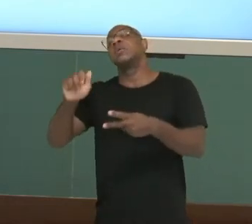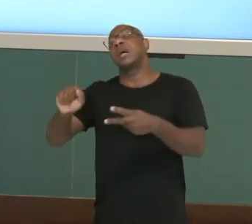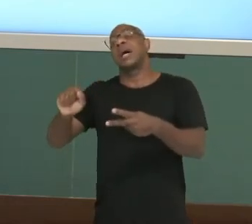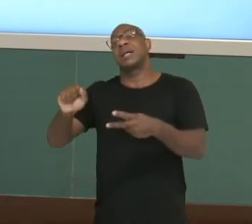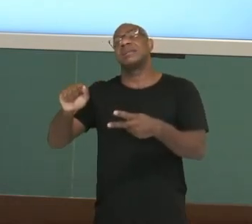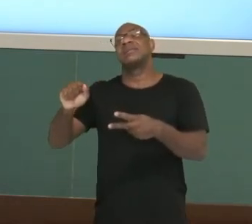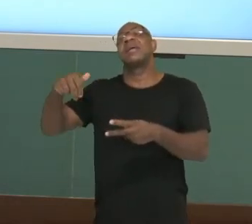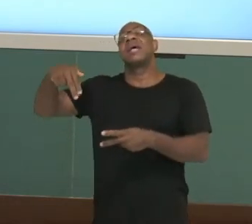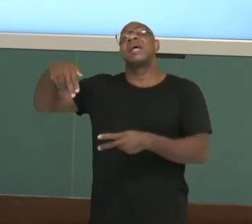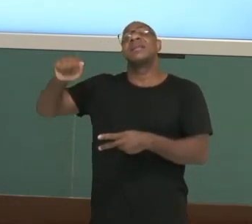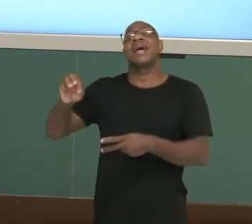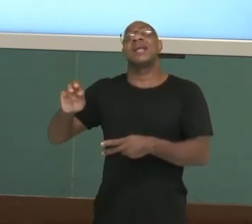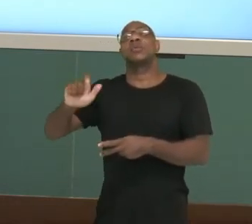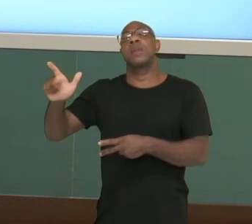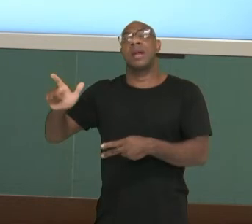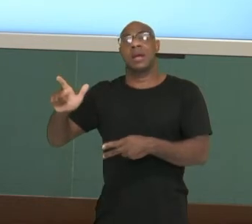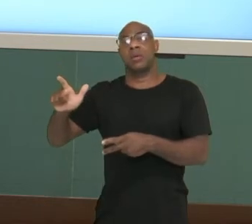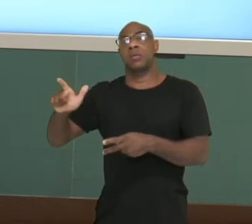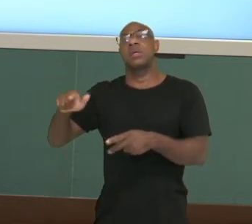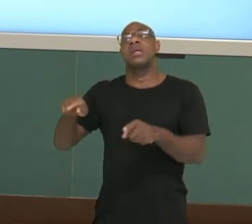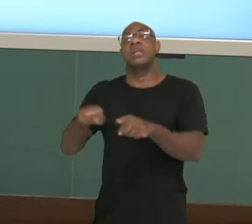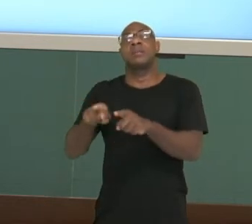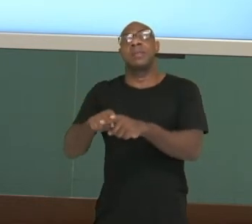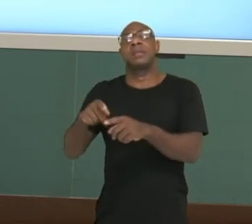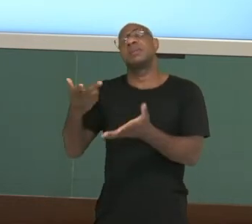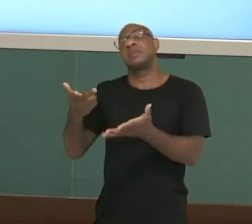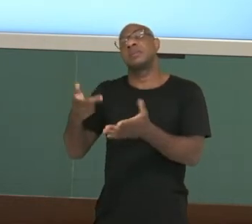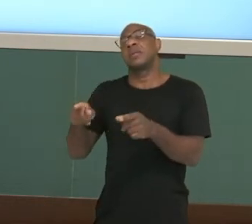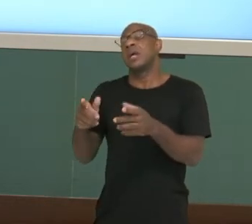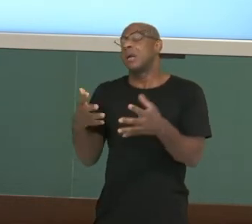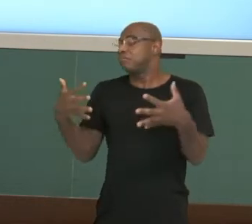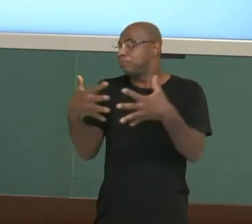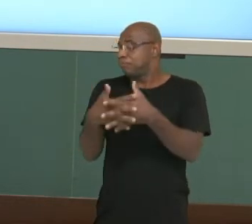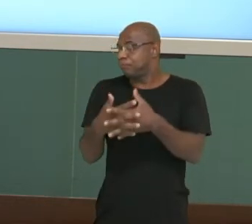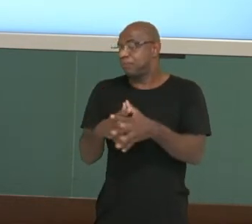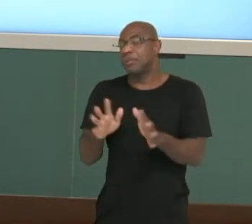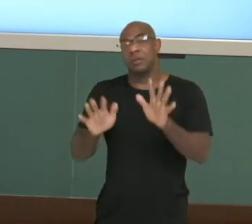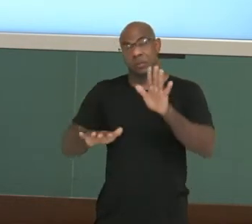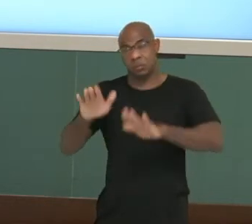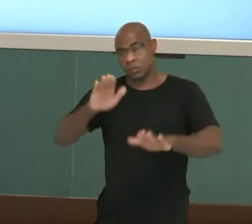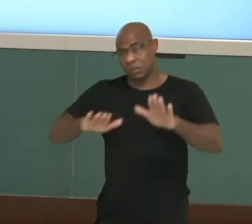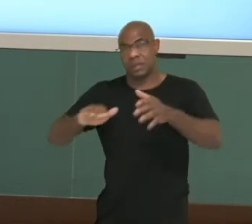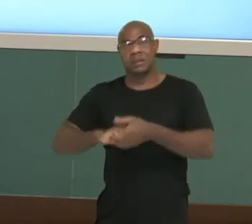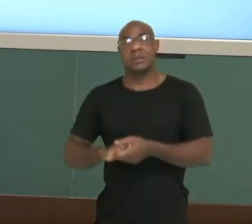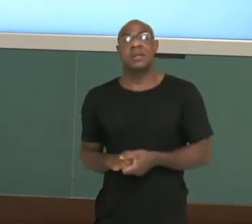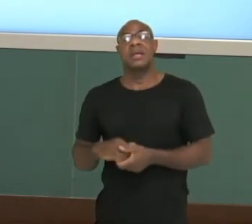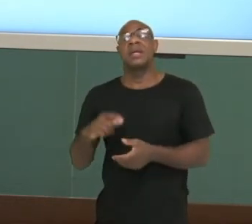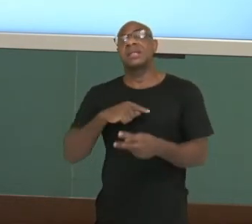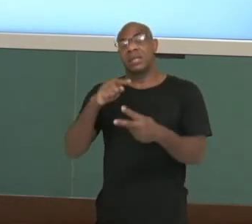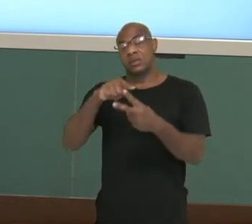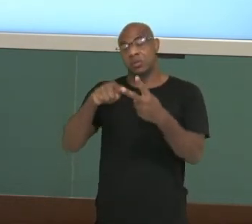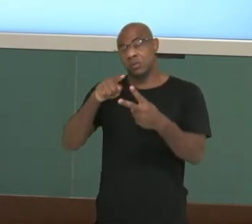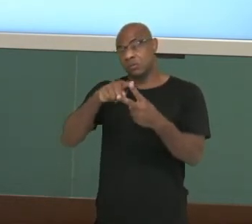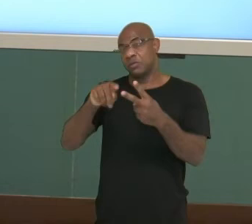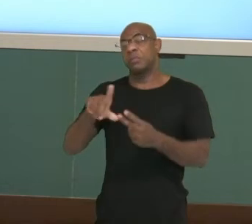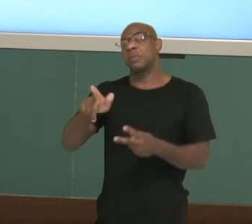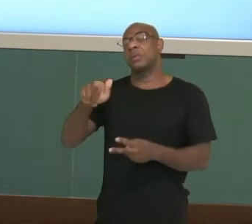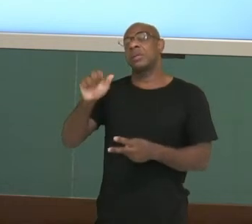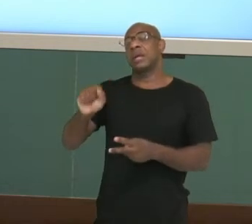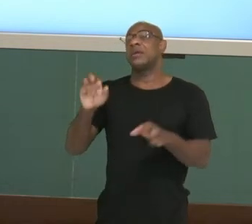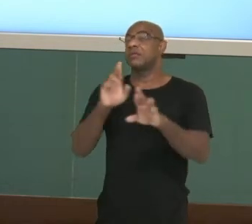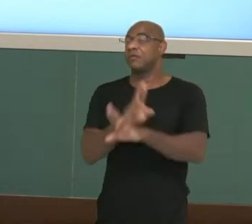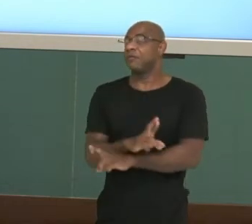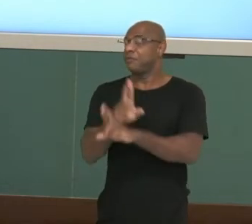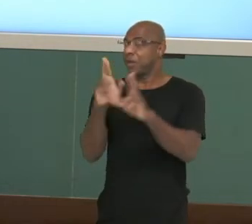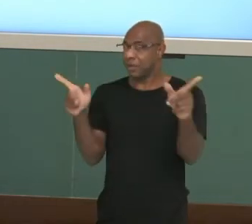cozinha, GLP, ele é obtido através do refino do petróleo e ele recebe a denominação de liquefeito de petróleo, pois